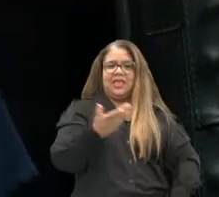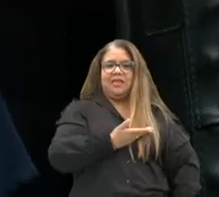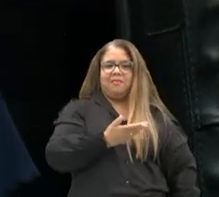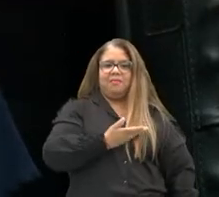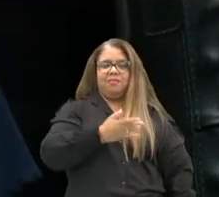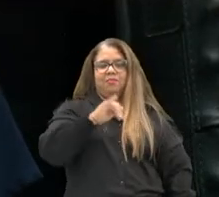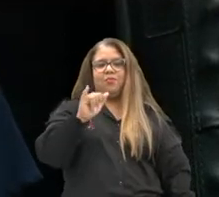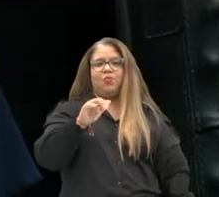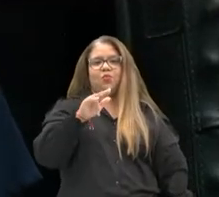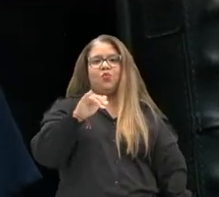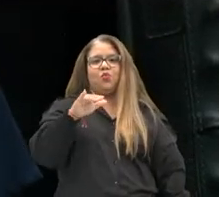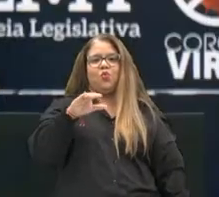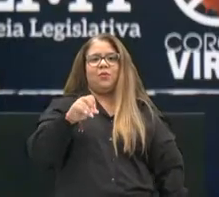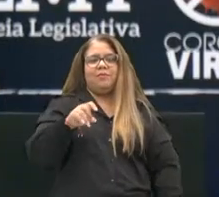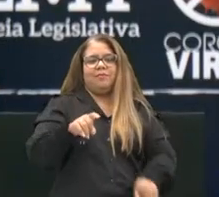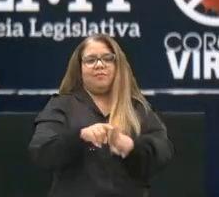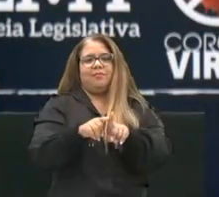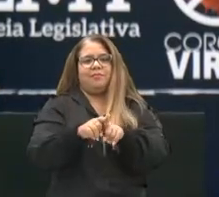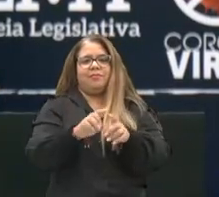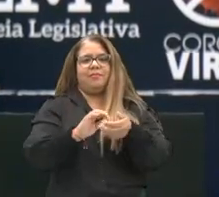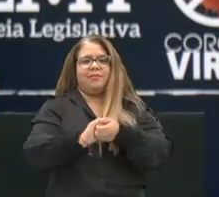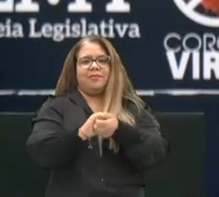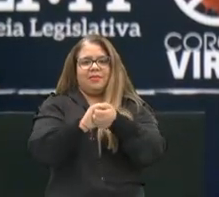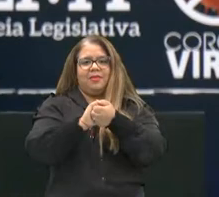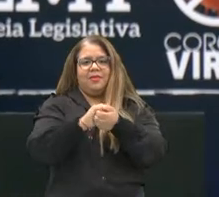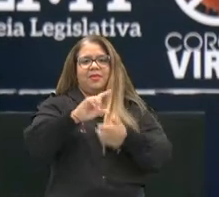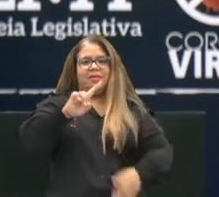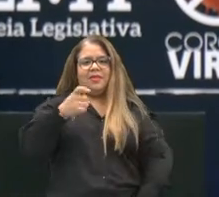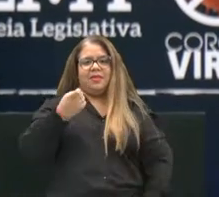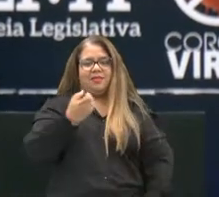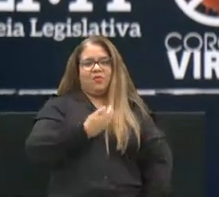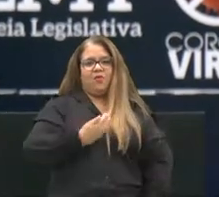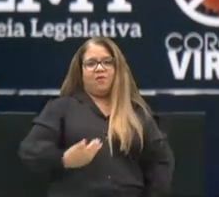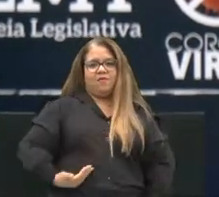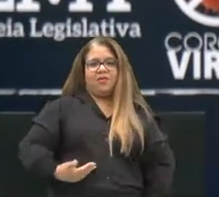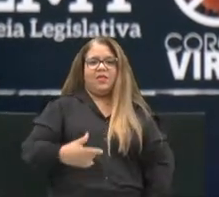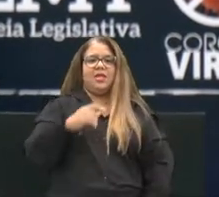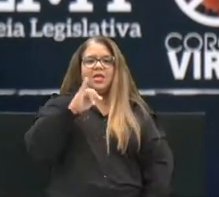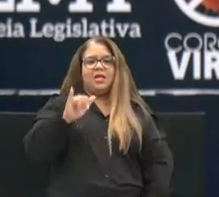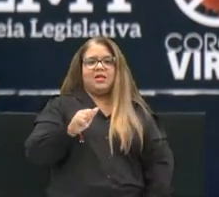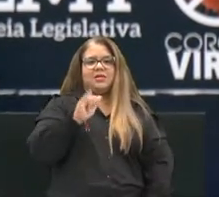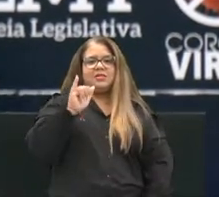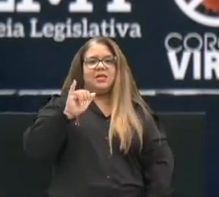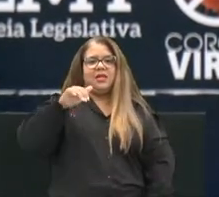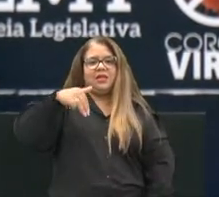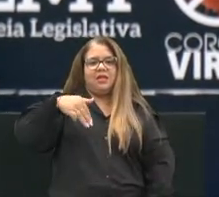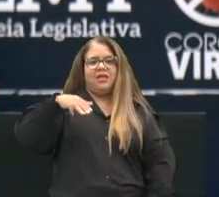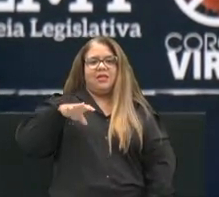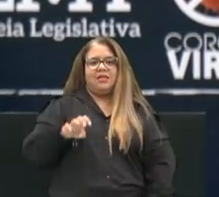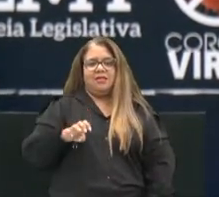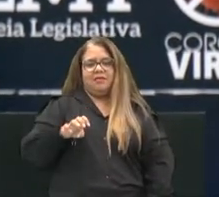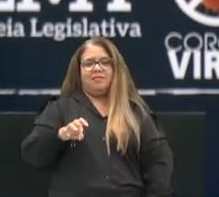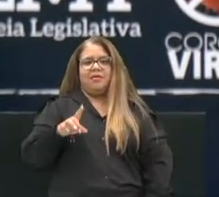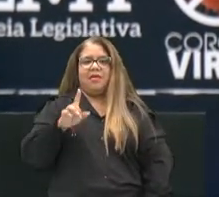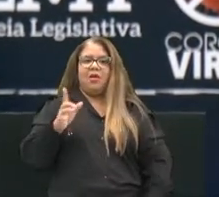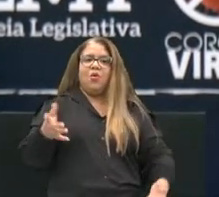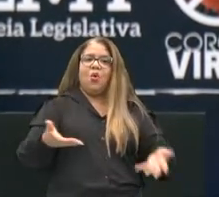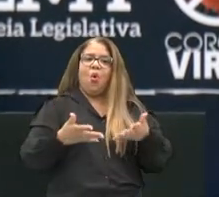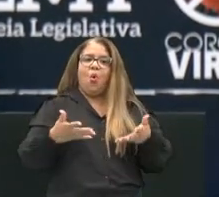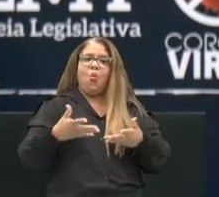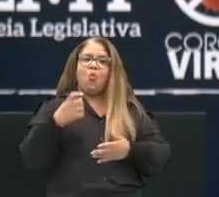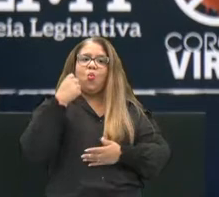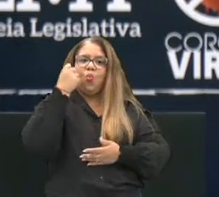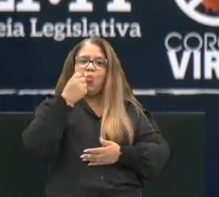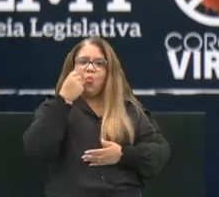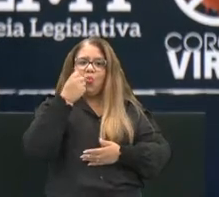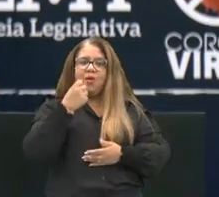Campos. Cumprimentar também os ex-governadores Jaime, hoje senador pelo Estado de Mato Grosso,